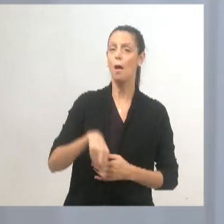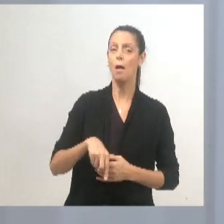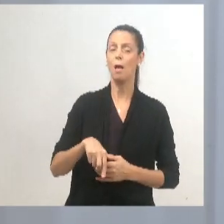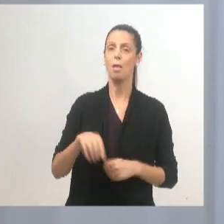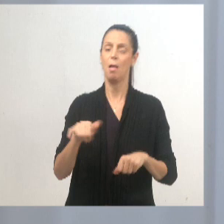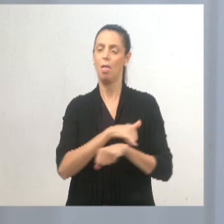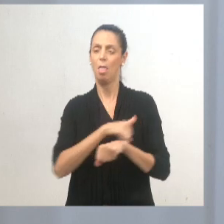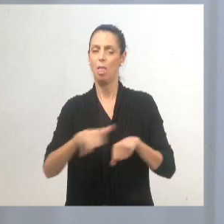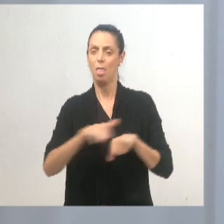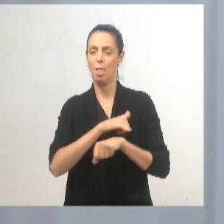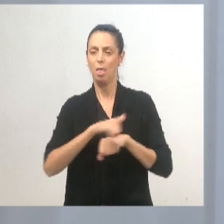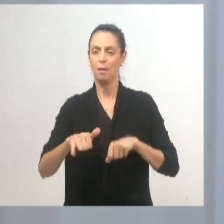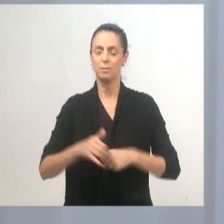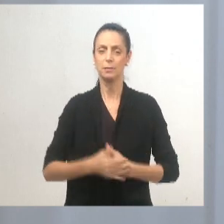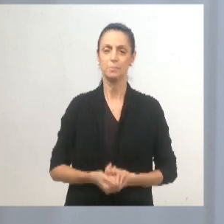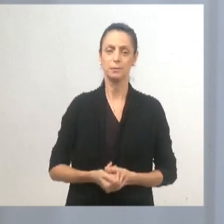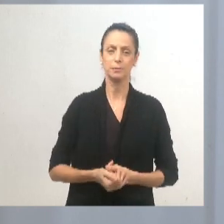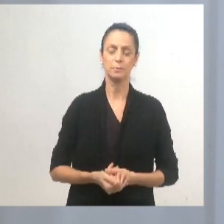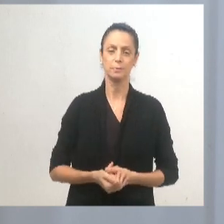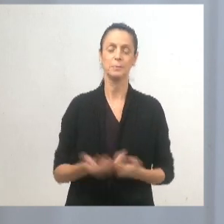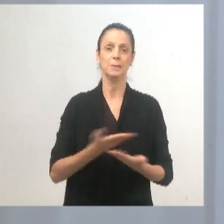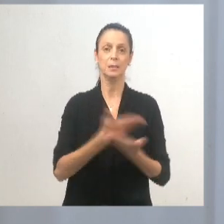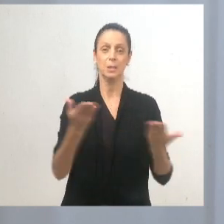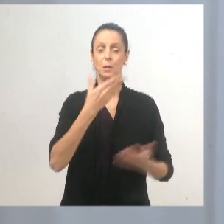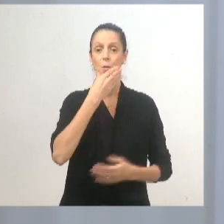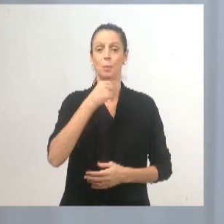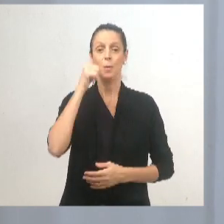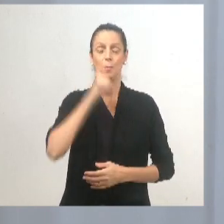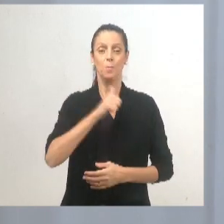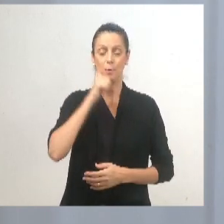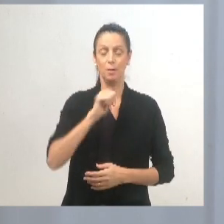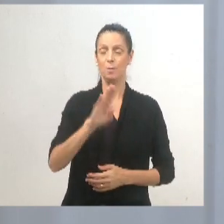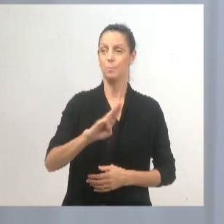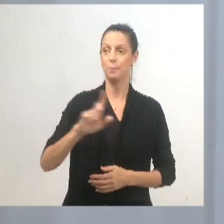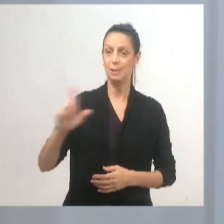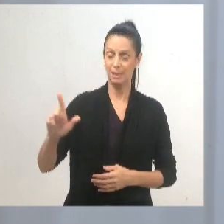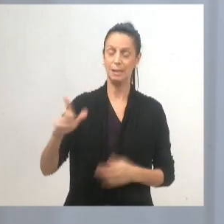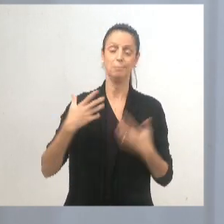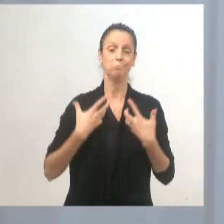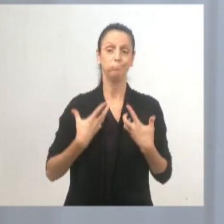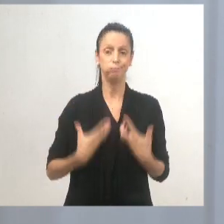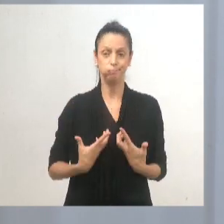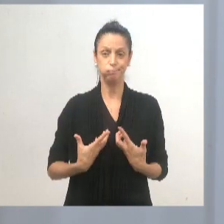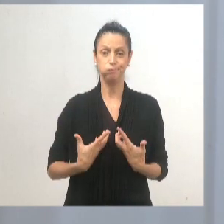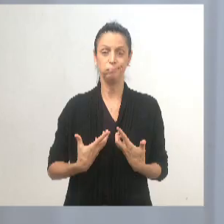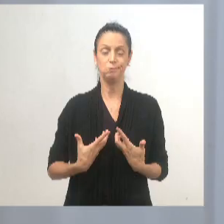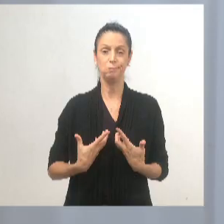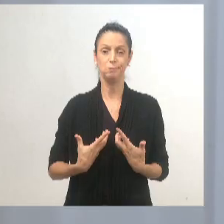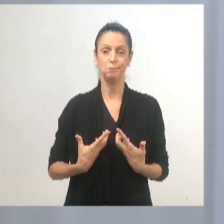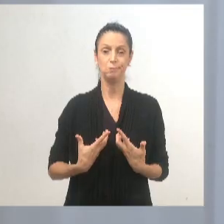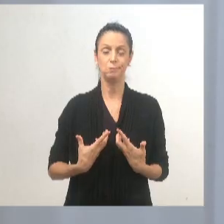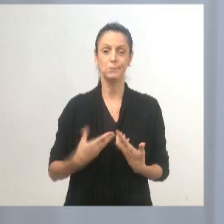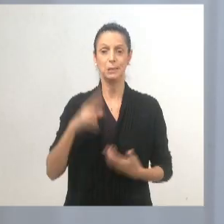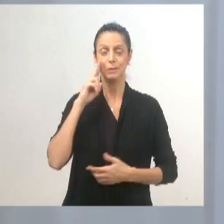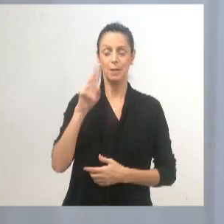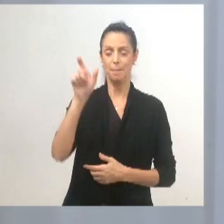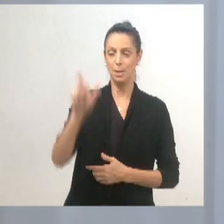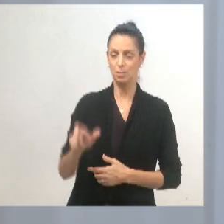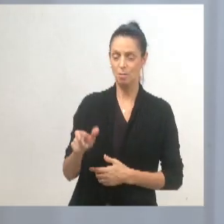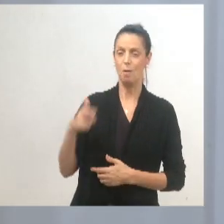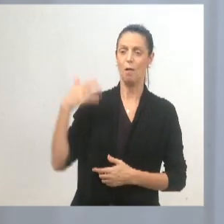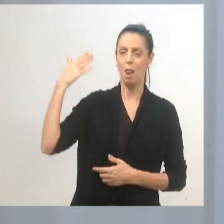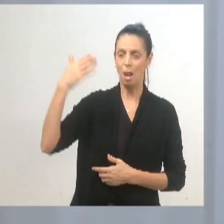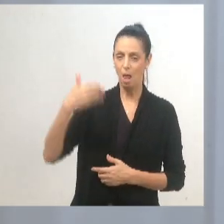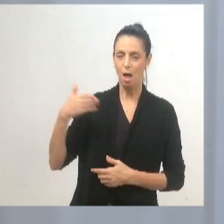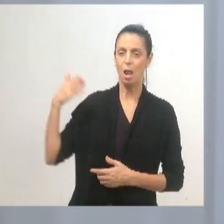tática? Senhoras e senhores, Blumenau está cansada de ver narrativas ganharem